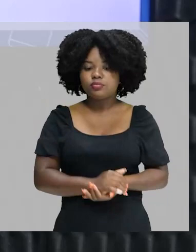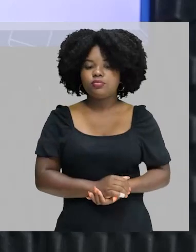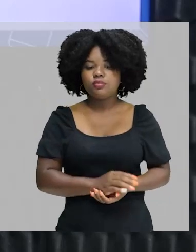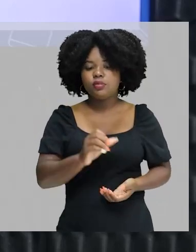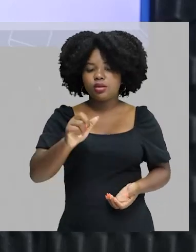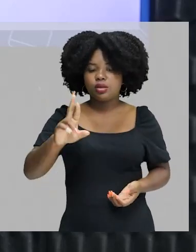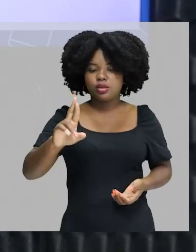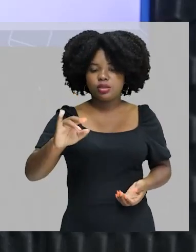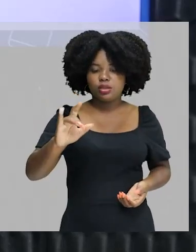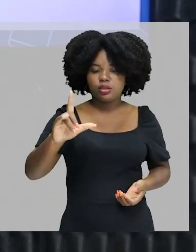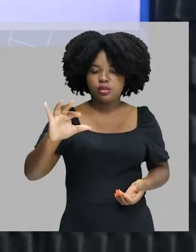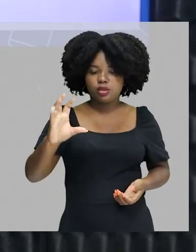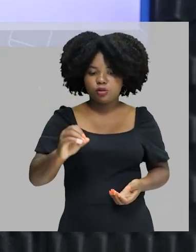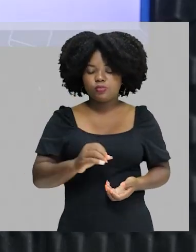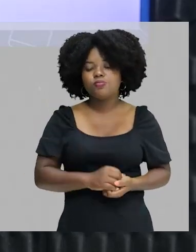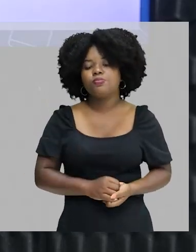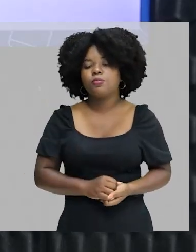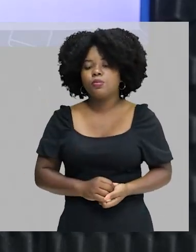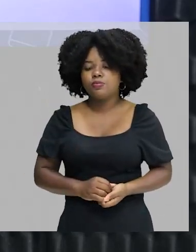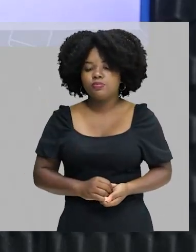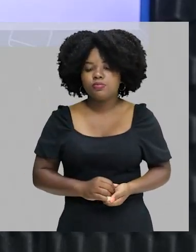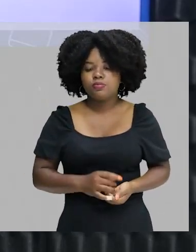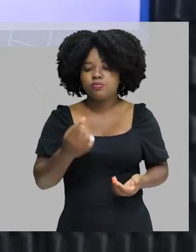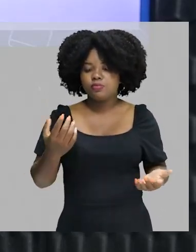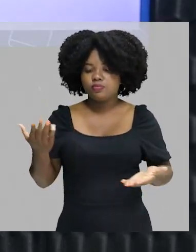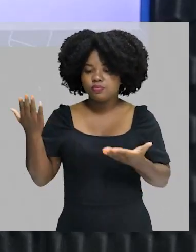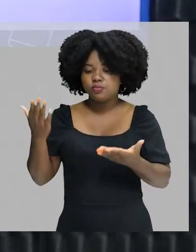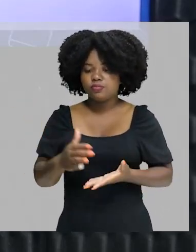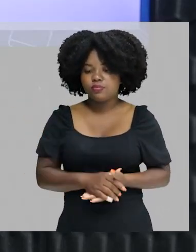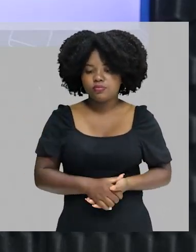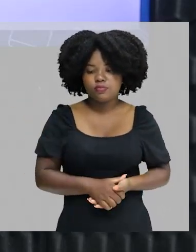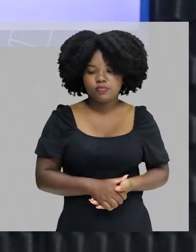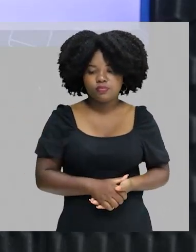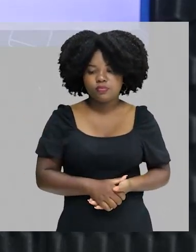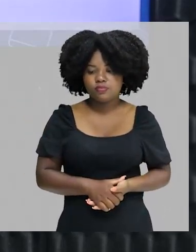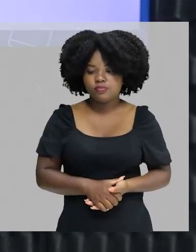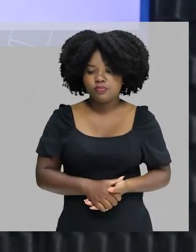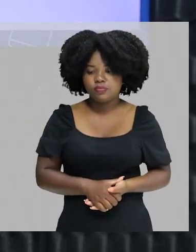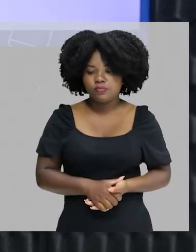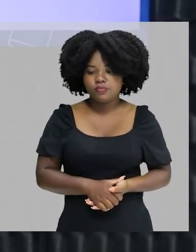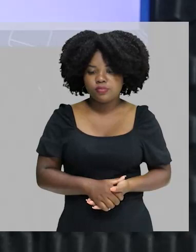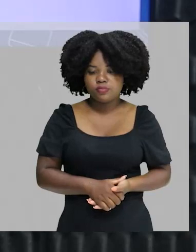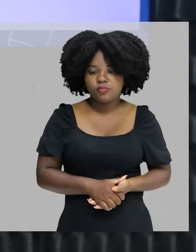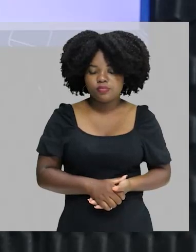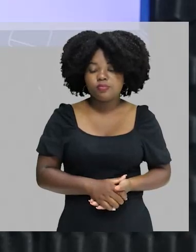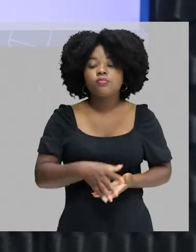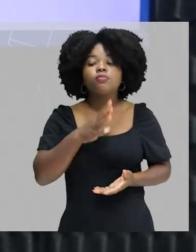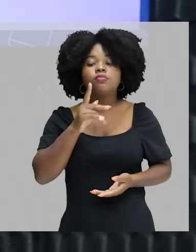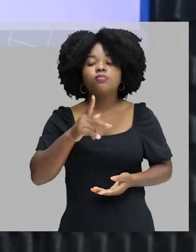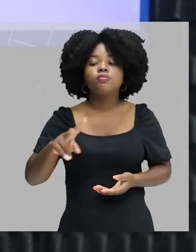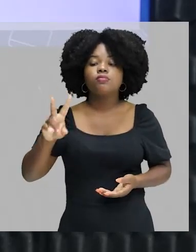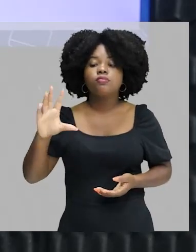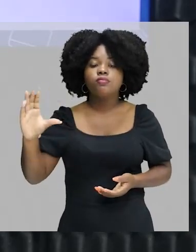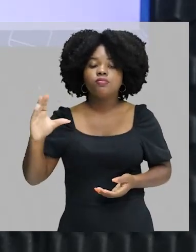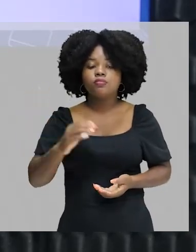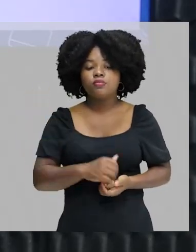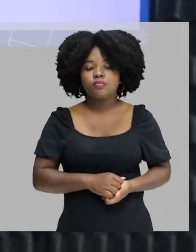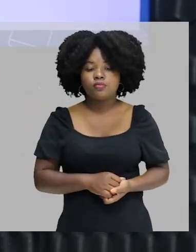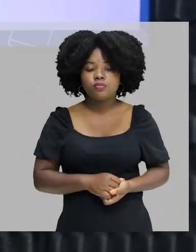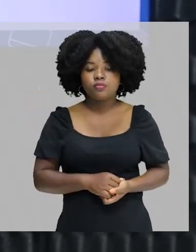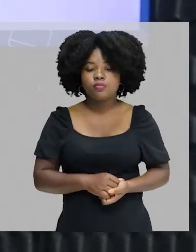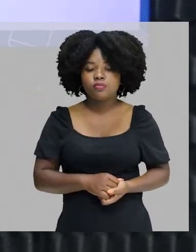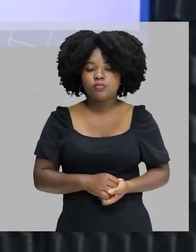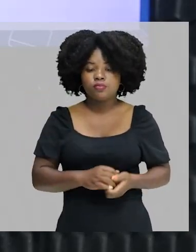famoso acrílico, o poliestireno, policloreto de vinila, que conhecemos como PVC,